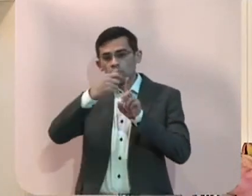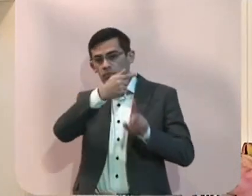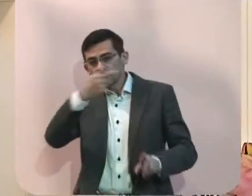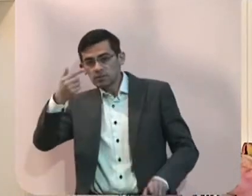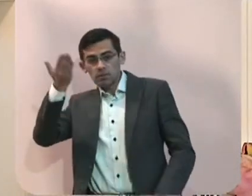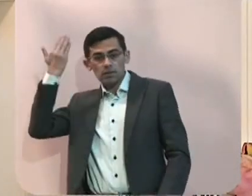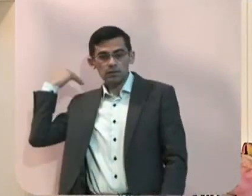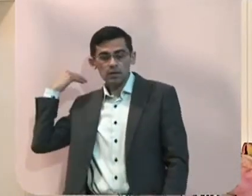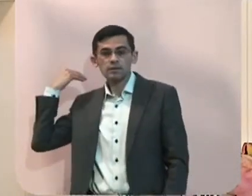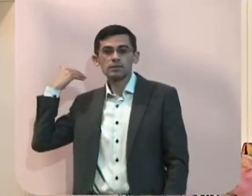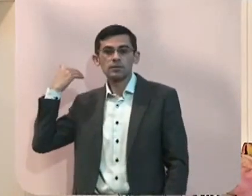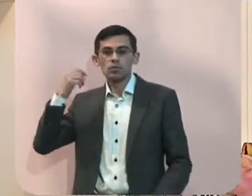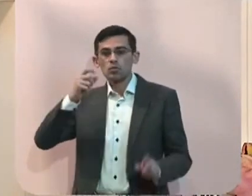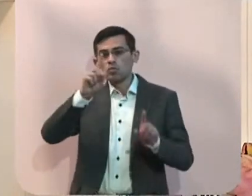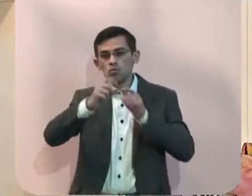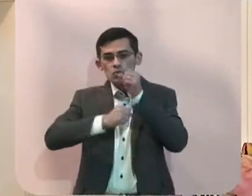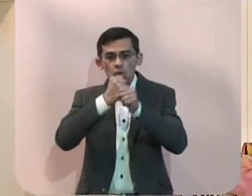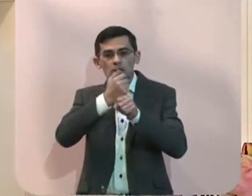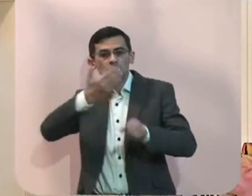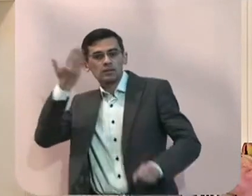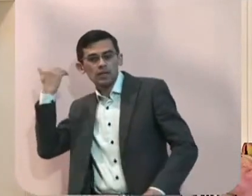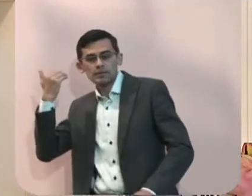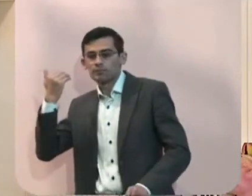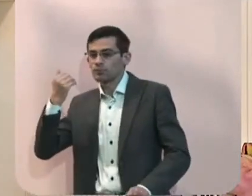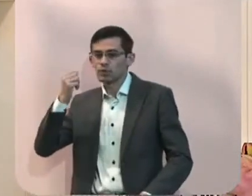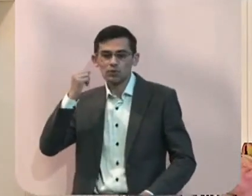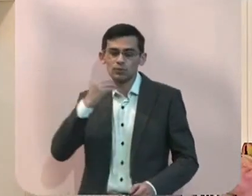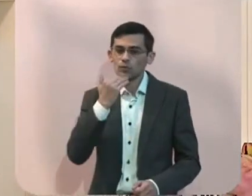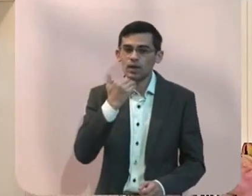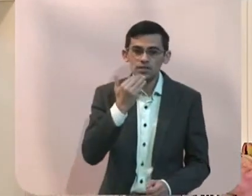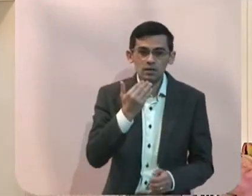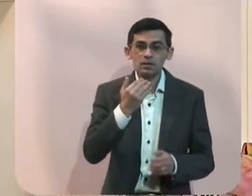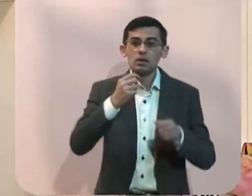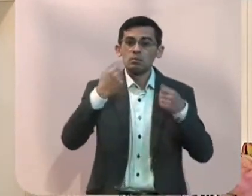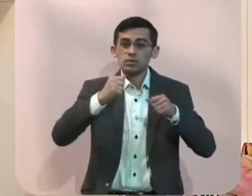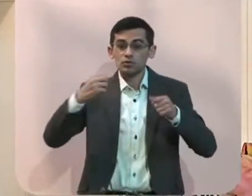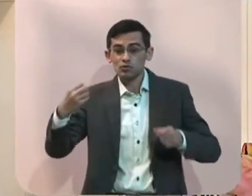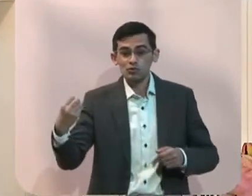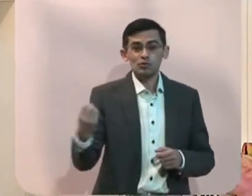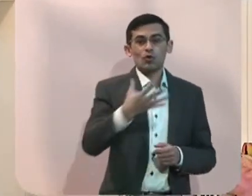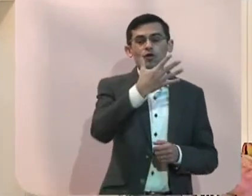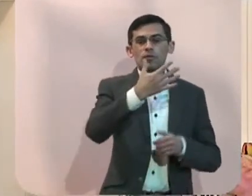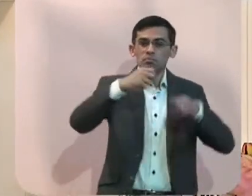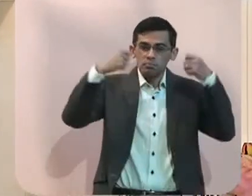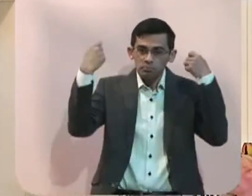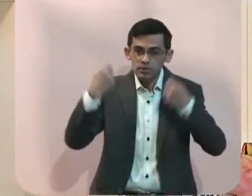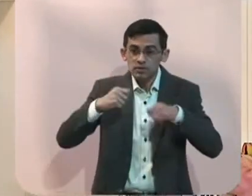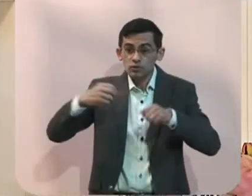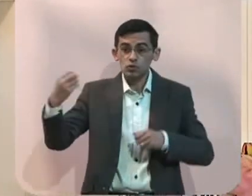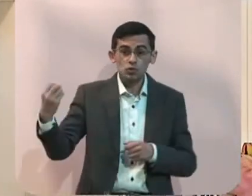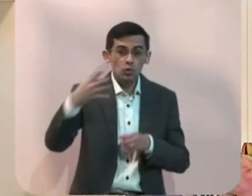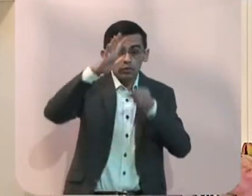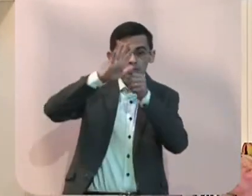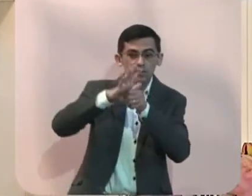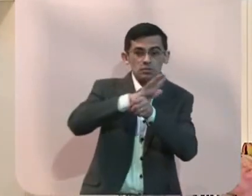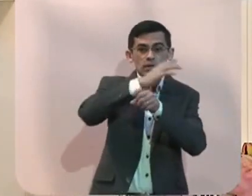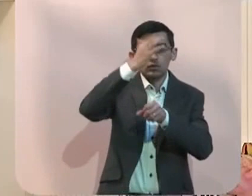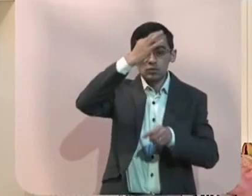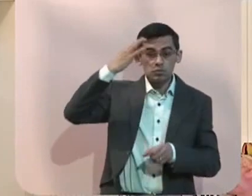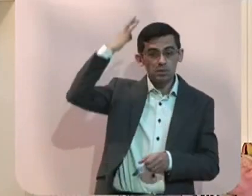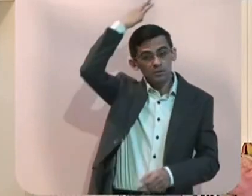semana atrás, há um ano atrás, ela não é mais supridora para esse momento, e eu preciso de um novo enchimento